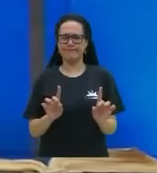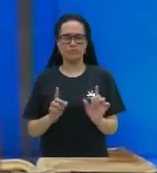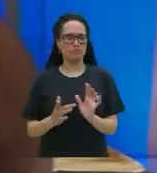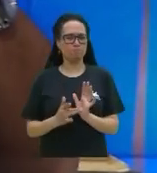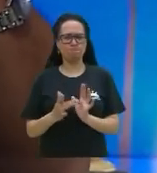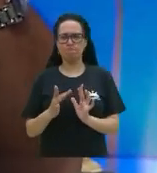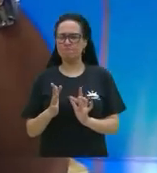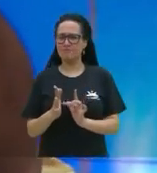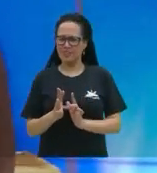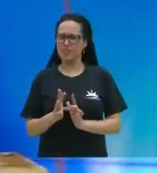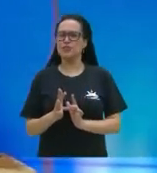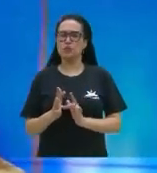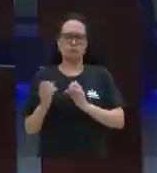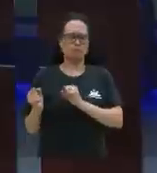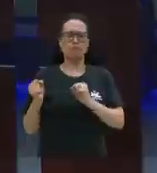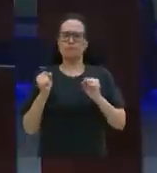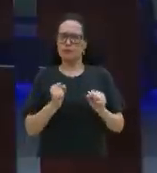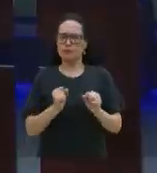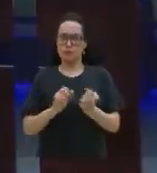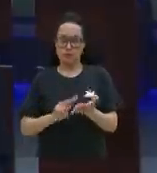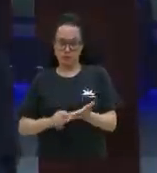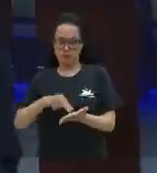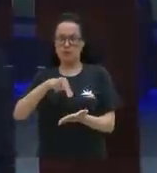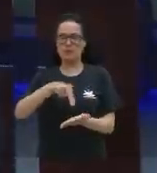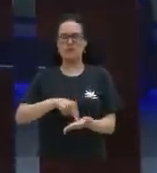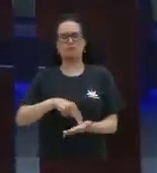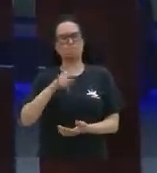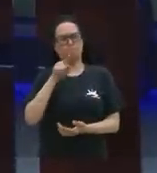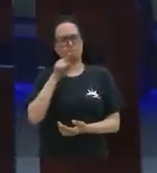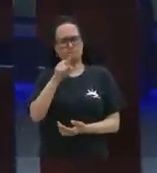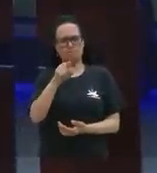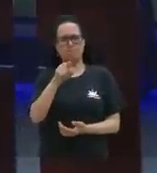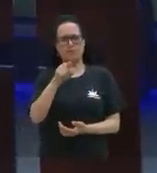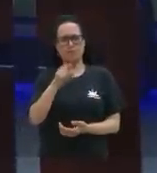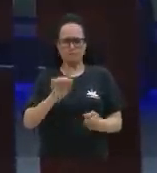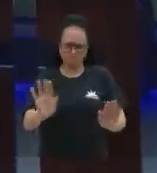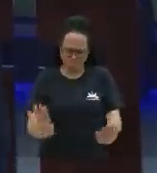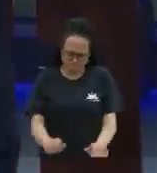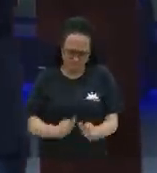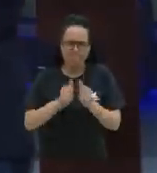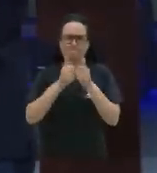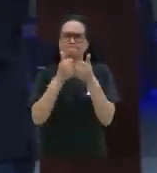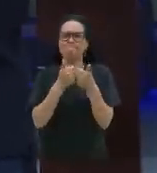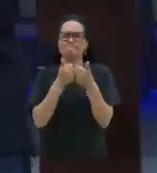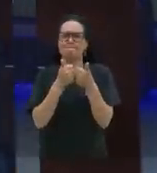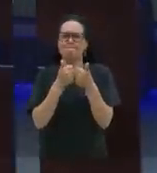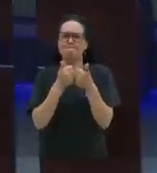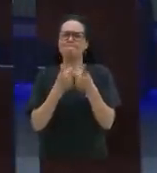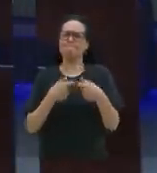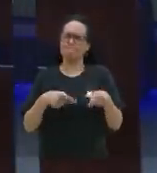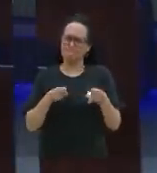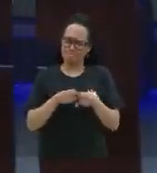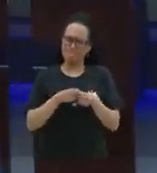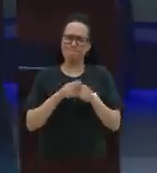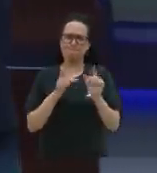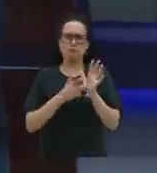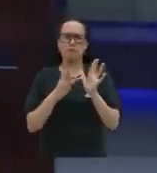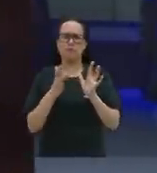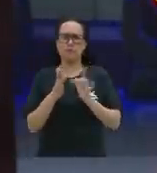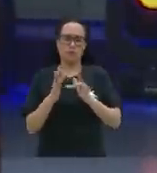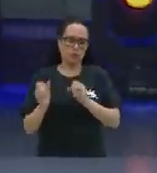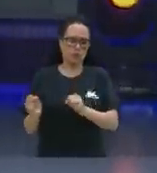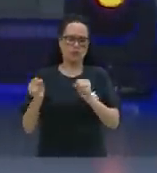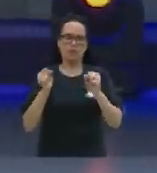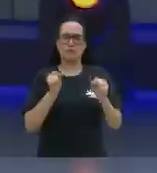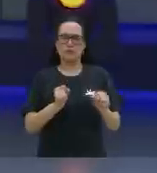Jesus é poderoso para te levantar, para te restaurar. Ele é poderoso para colocar a